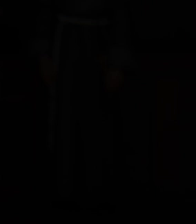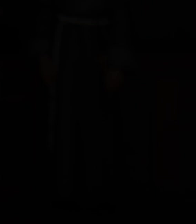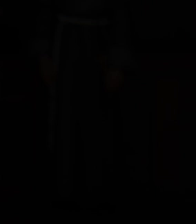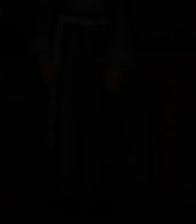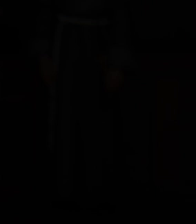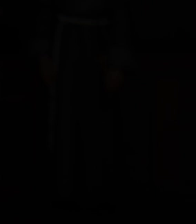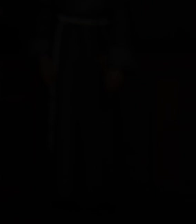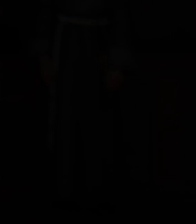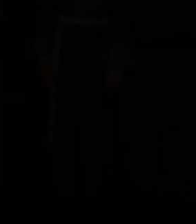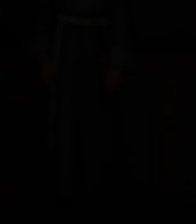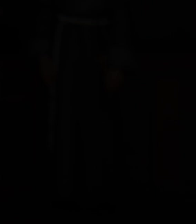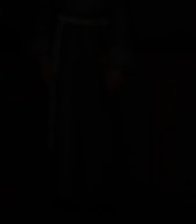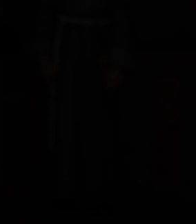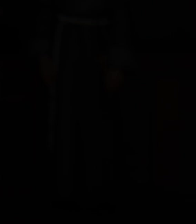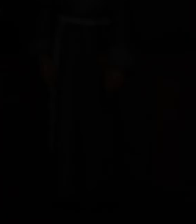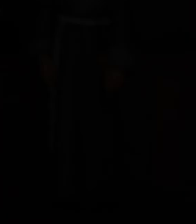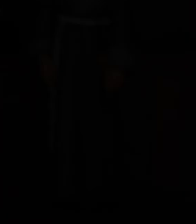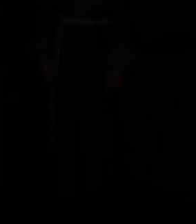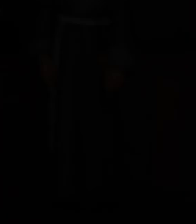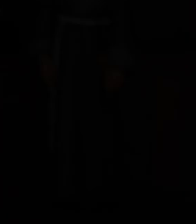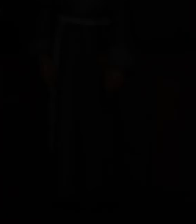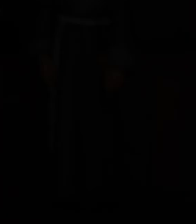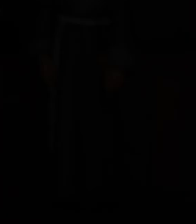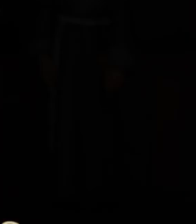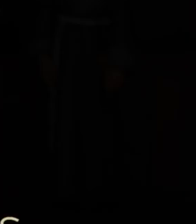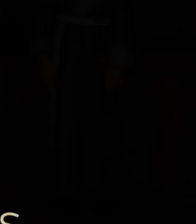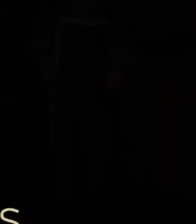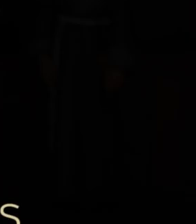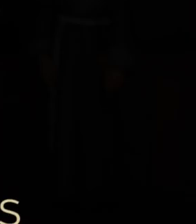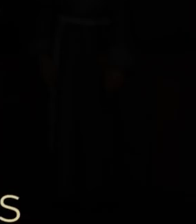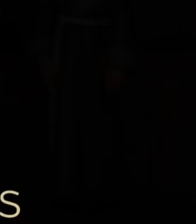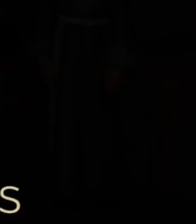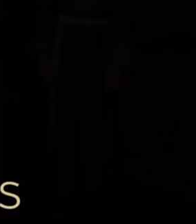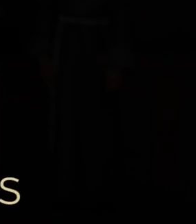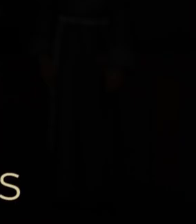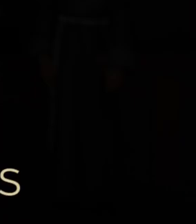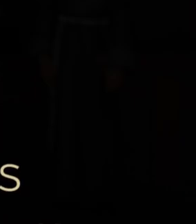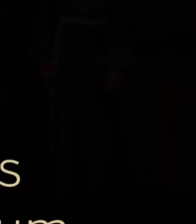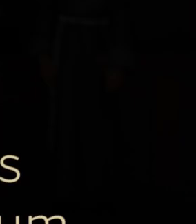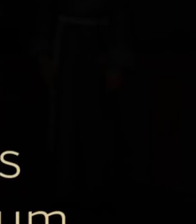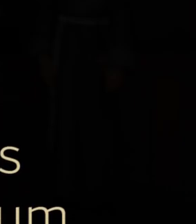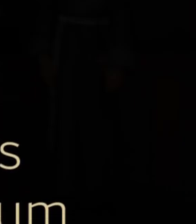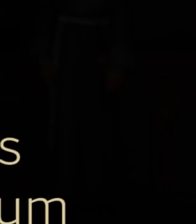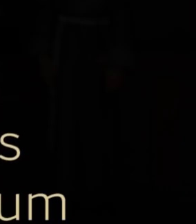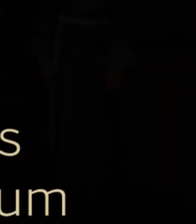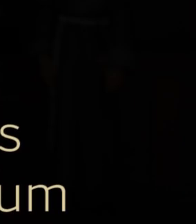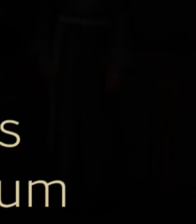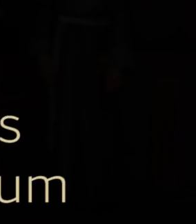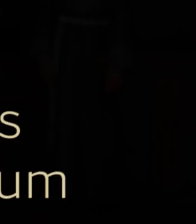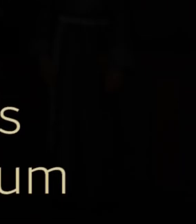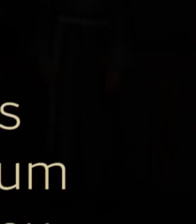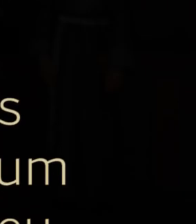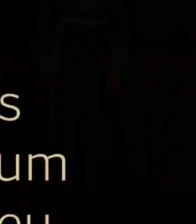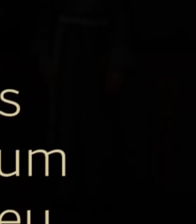dos profetas. Então Jesus lhes perguntou: E vós, quem dizeis que eu sou? Simão